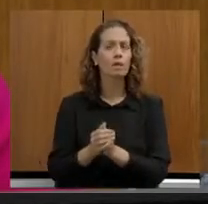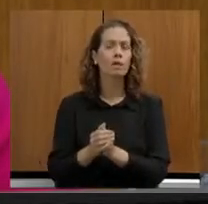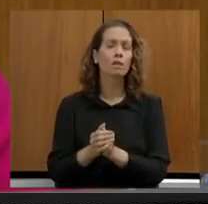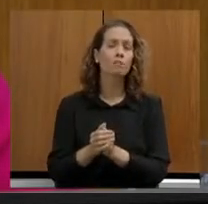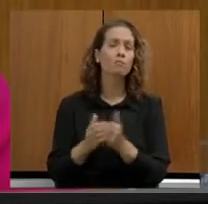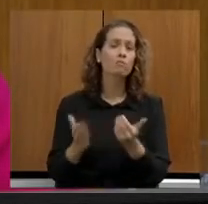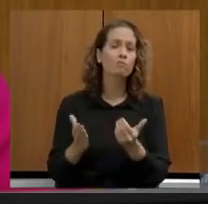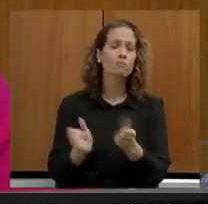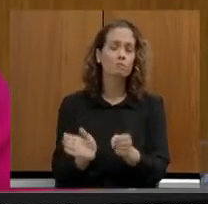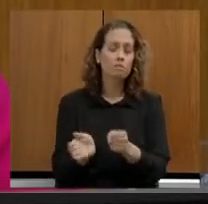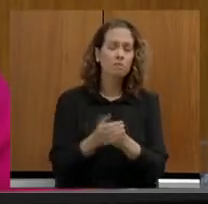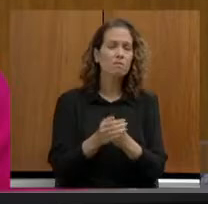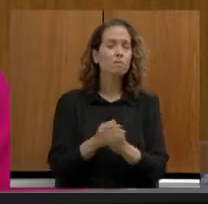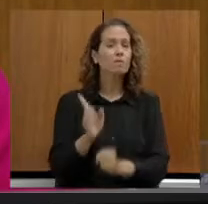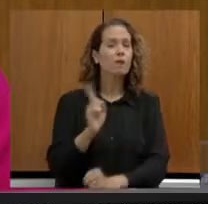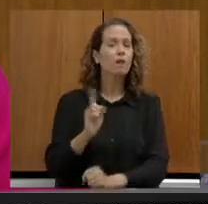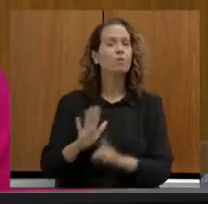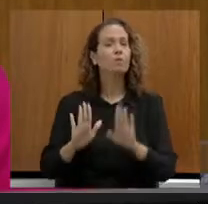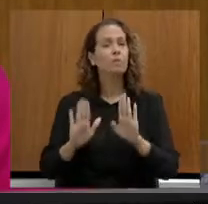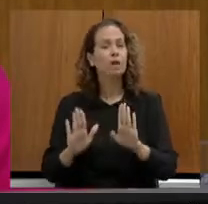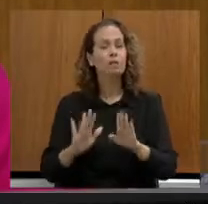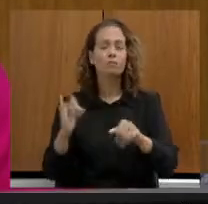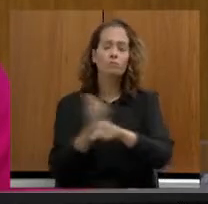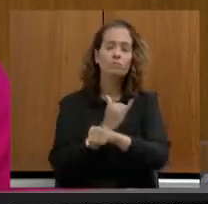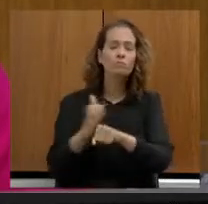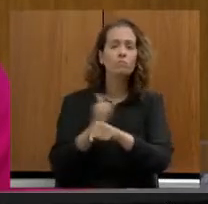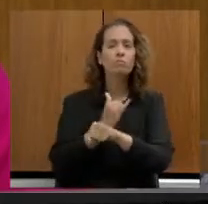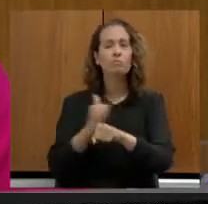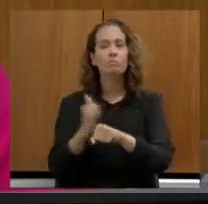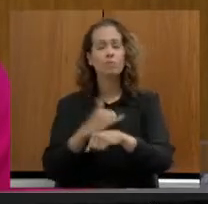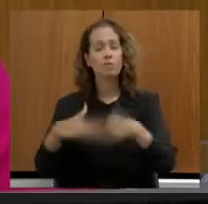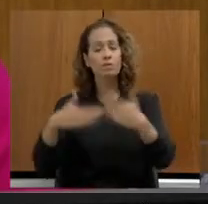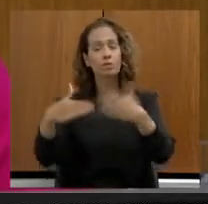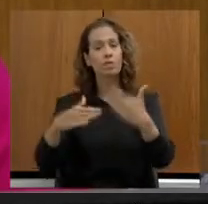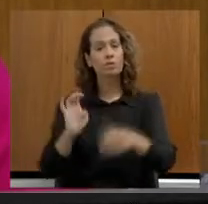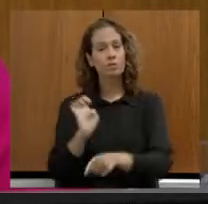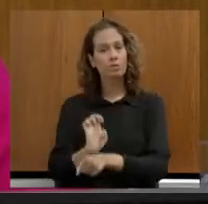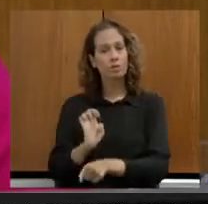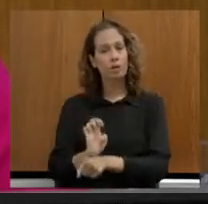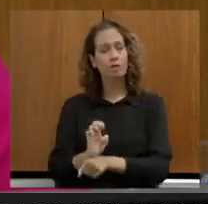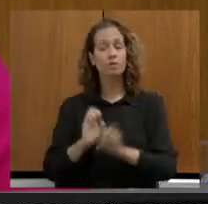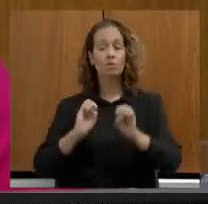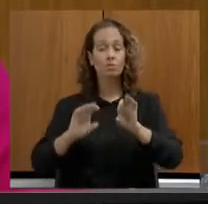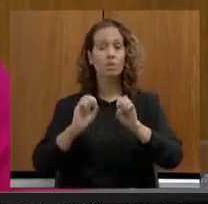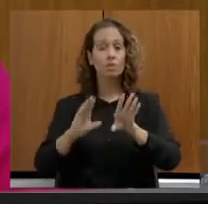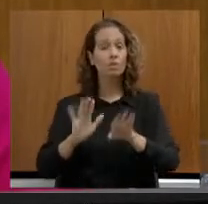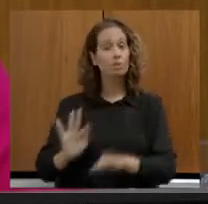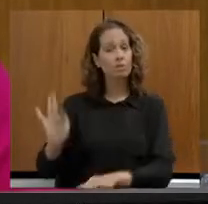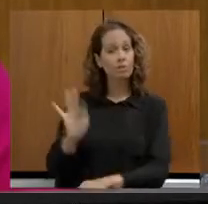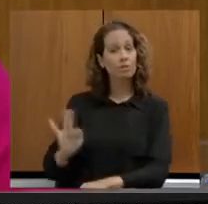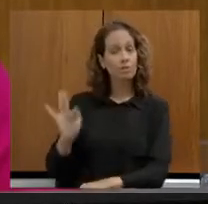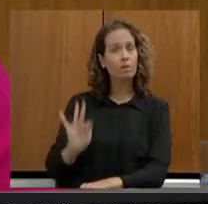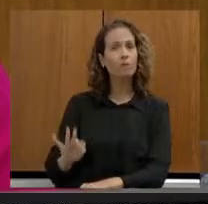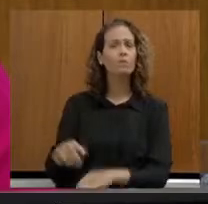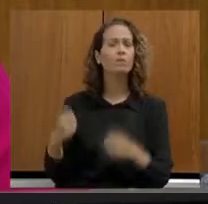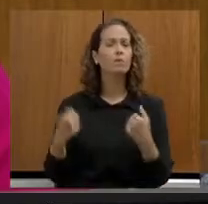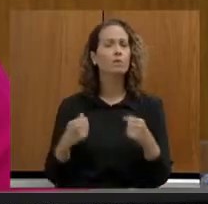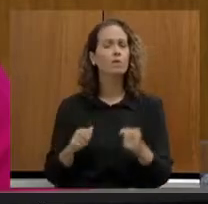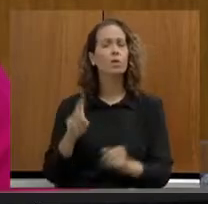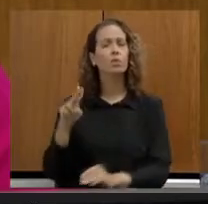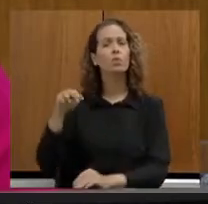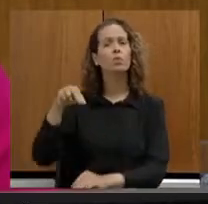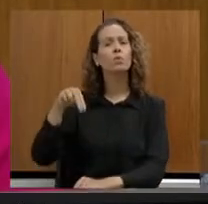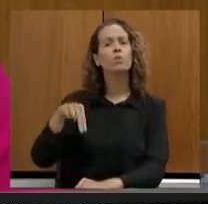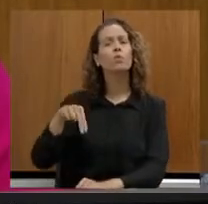mas o isolamento da estratégia de desenvolvimento do Estado o ensino superior deve ser considerada as Universidades ou em